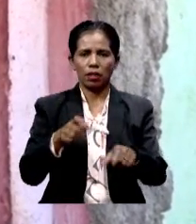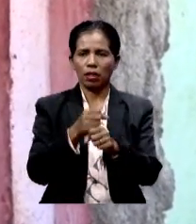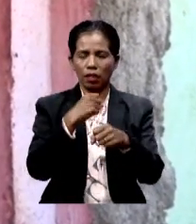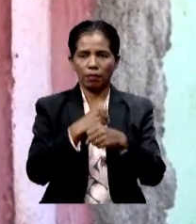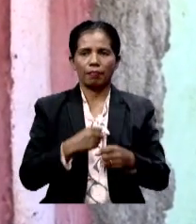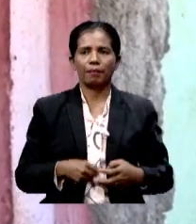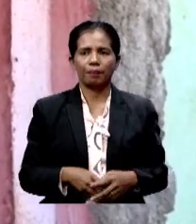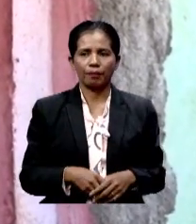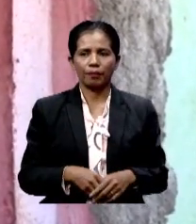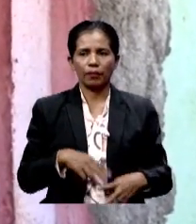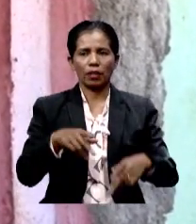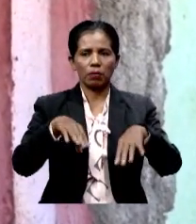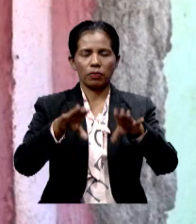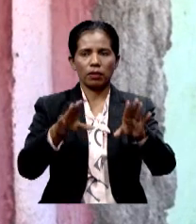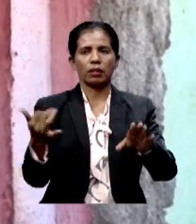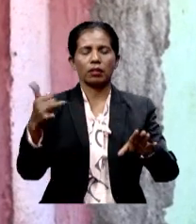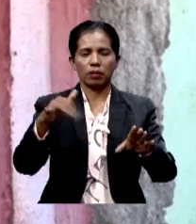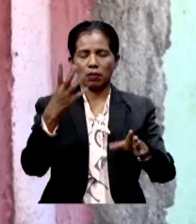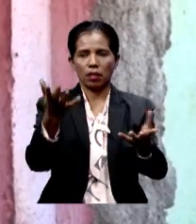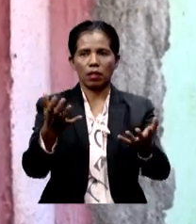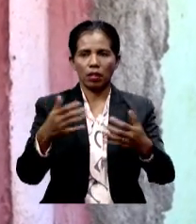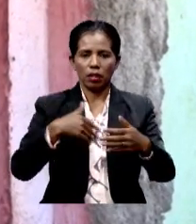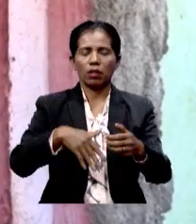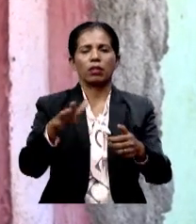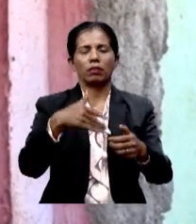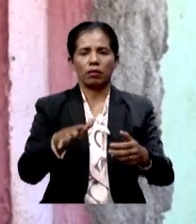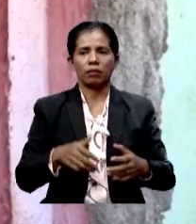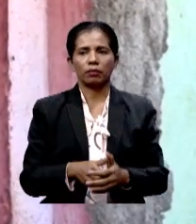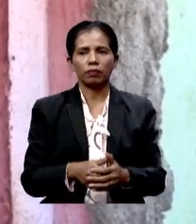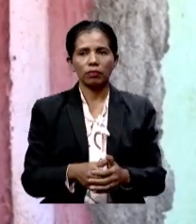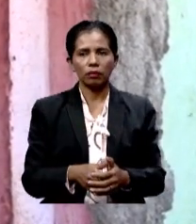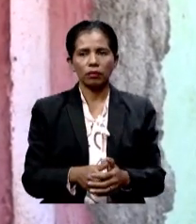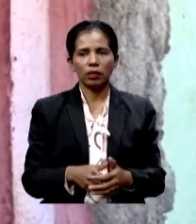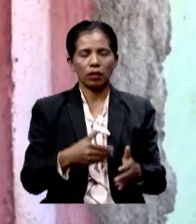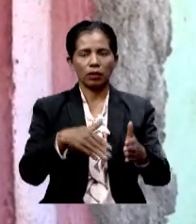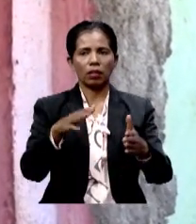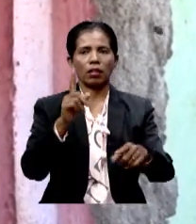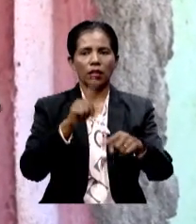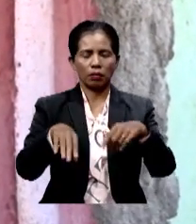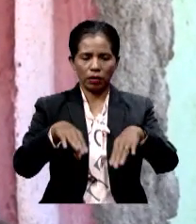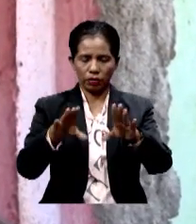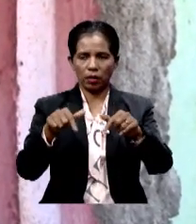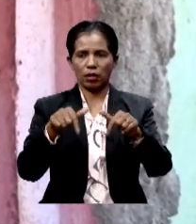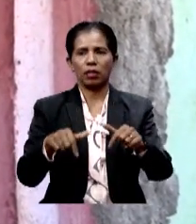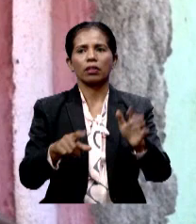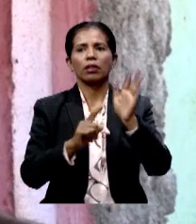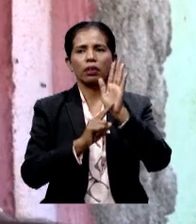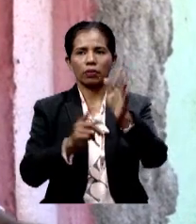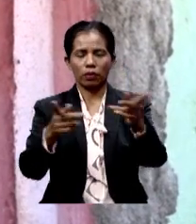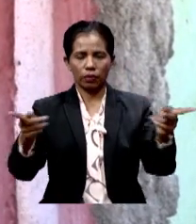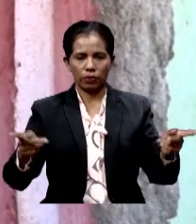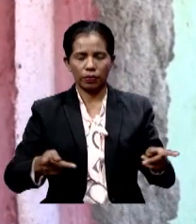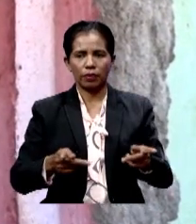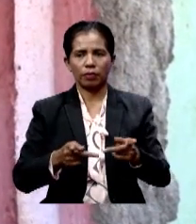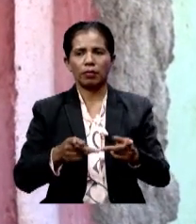masa ema pas ne sira ba ma hakar dunide Duende mis oba duende de la vele pa hene ata aturu pati to